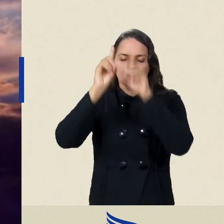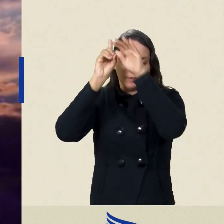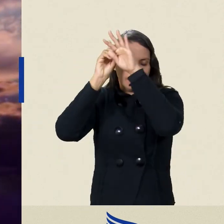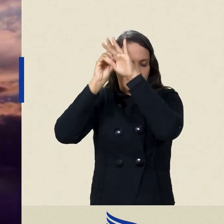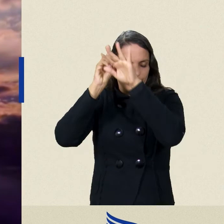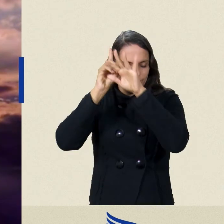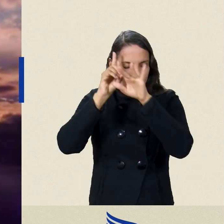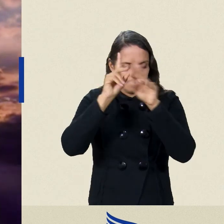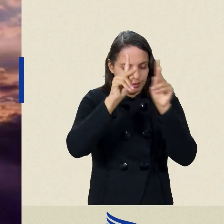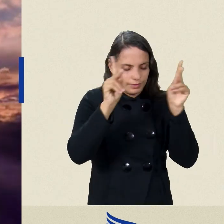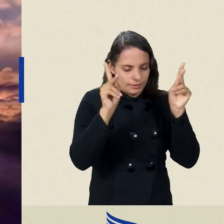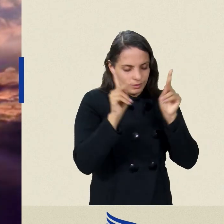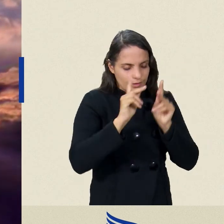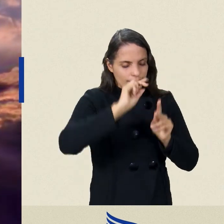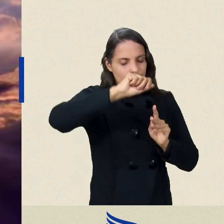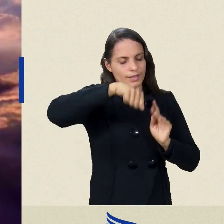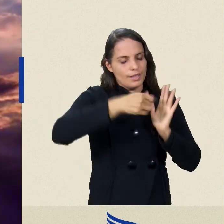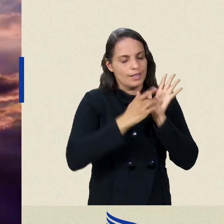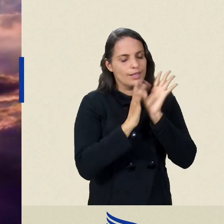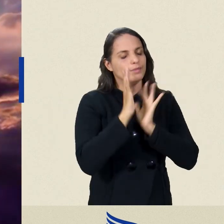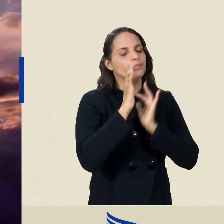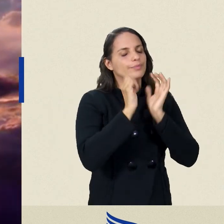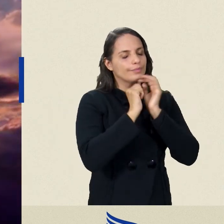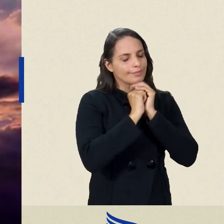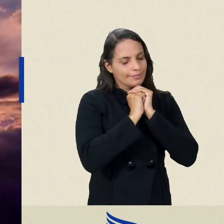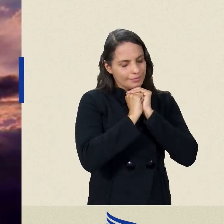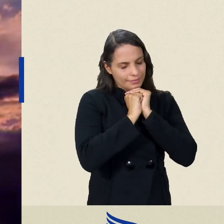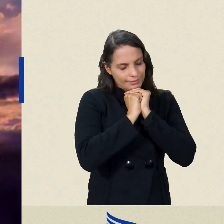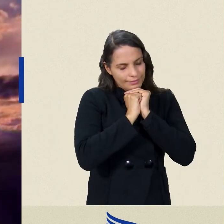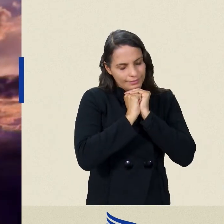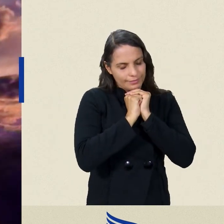Tua paz, em nome de Jesus. Amém.